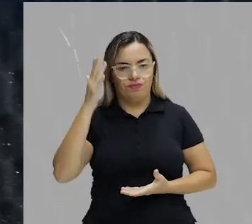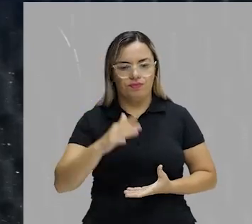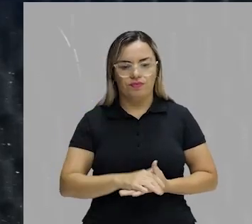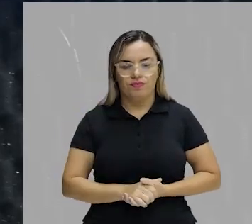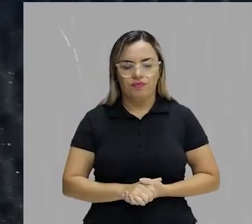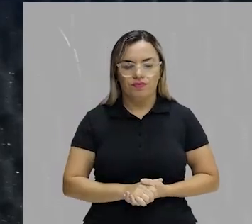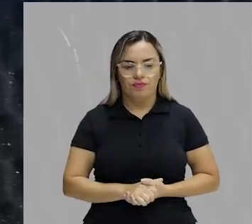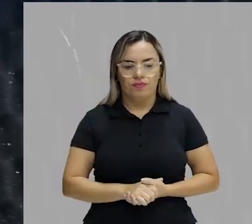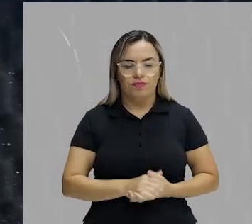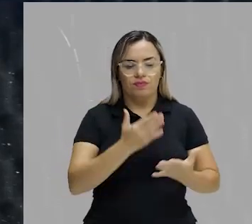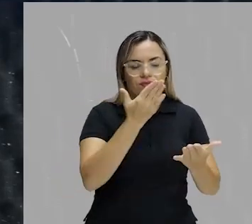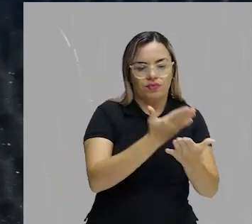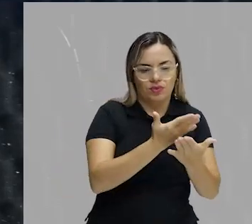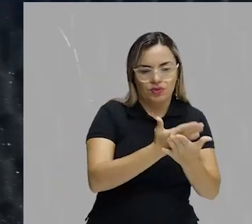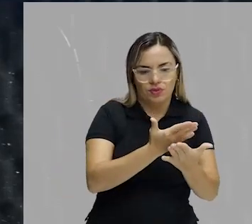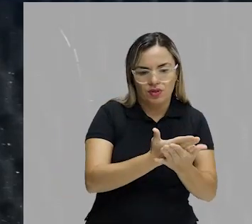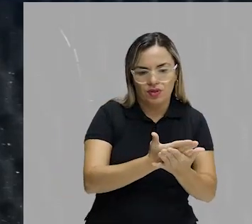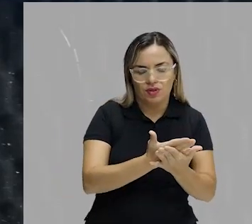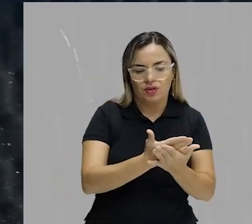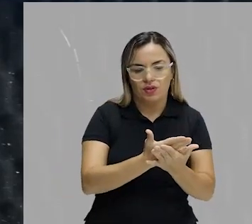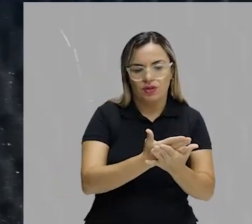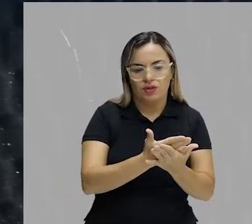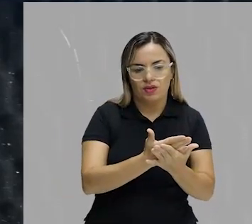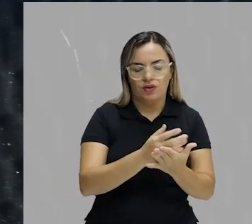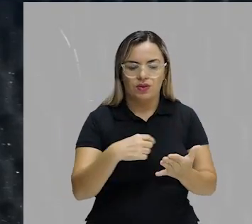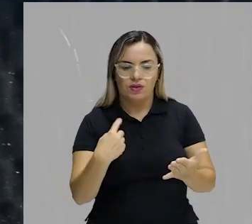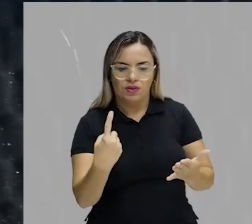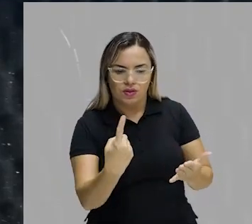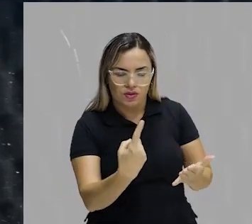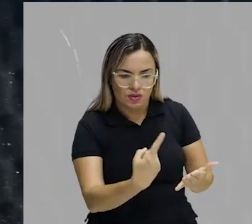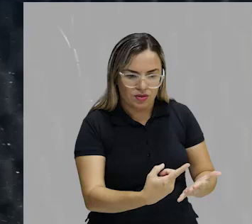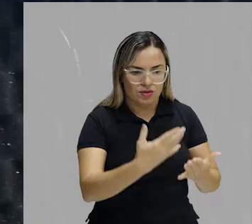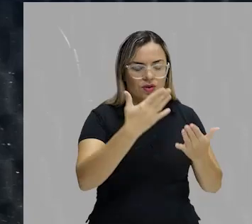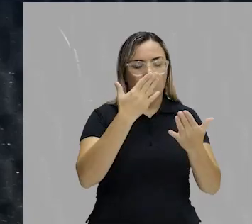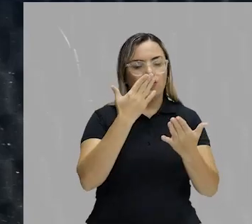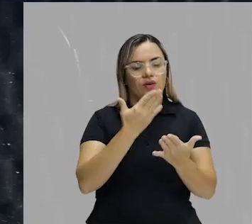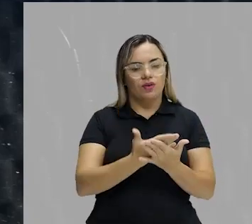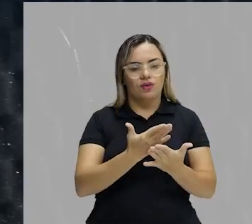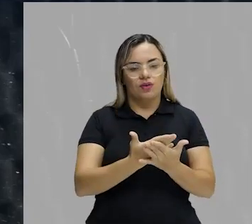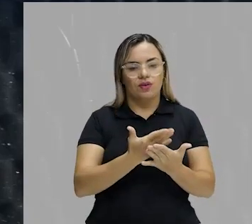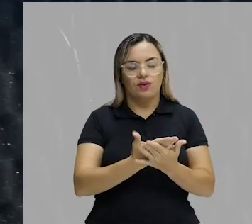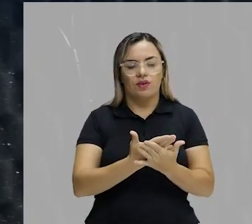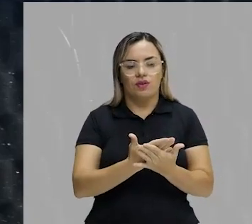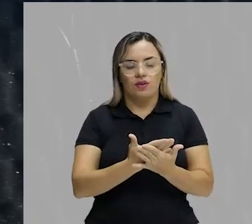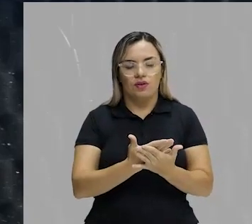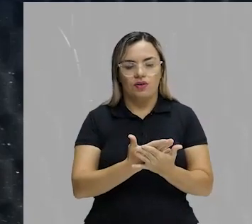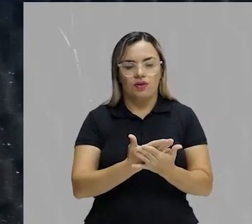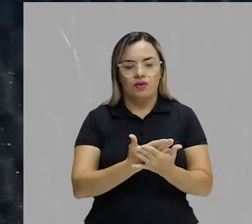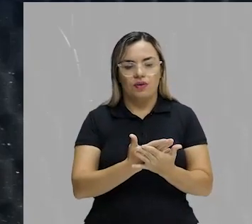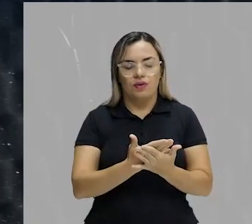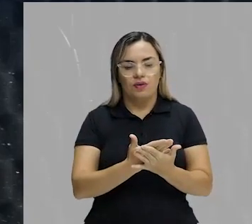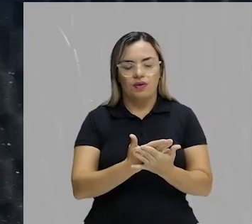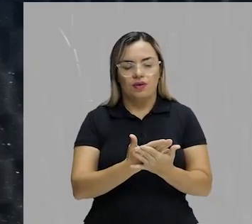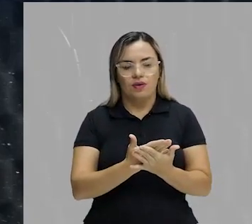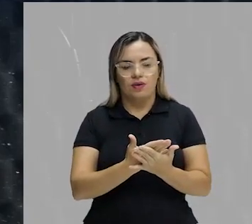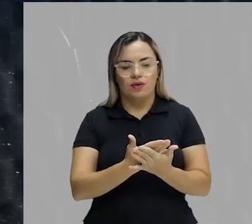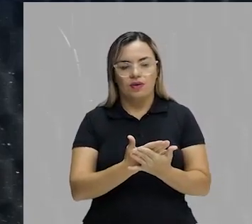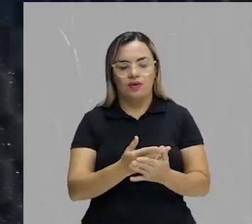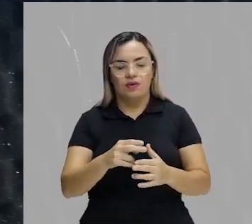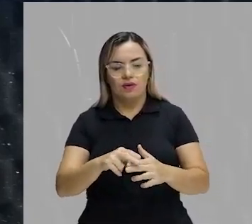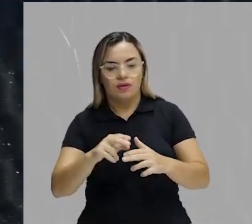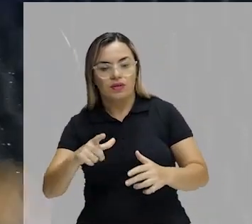Ó, estudaríamos bastante. Nós estudaríamos bastante caso,